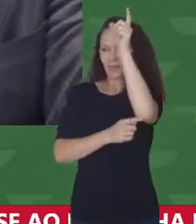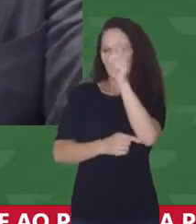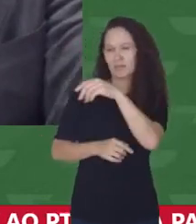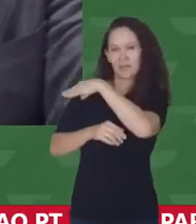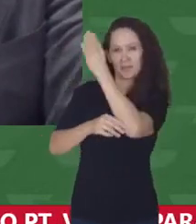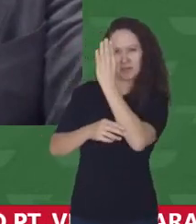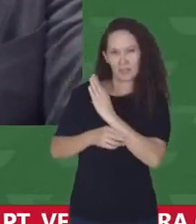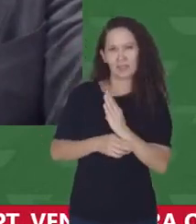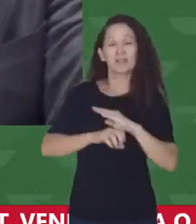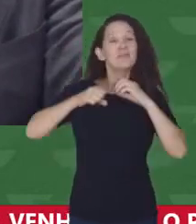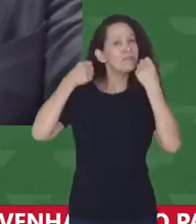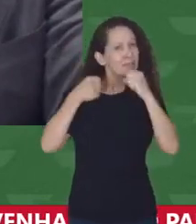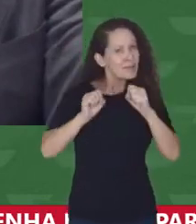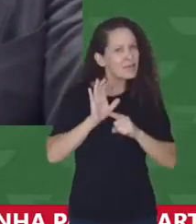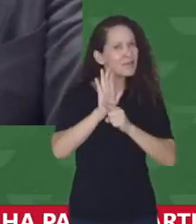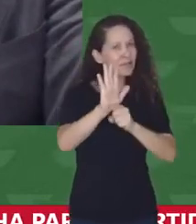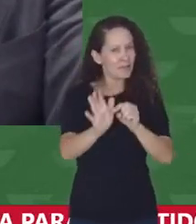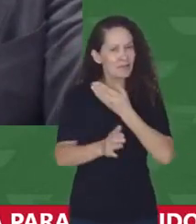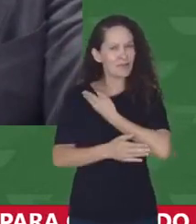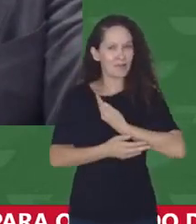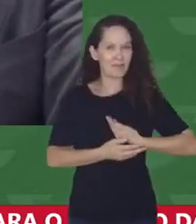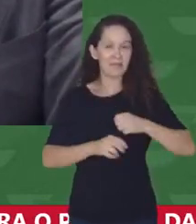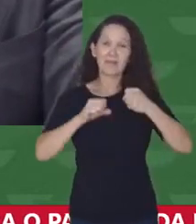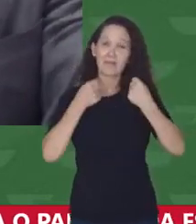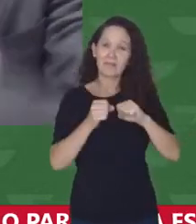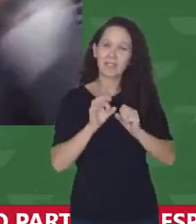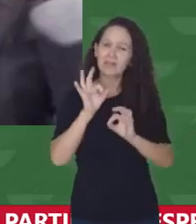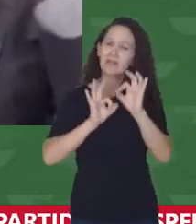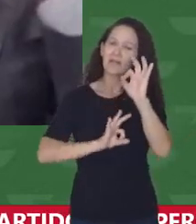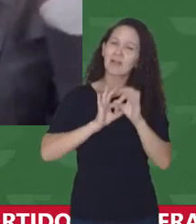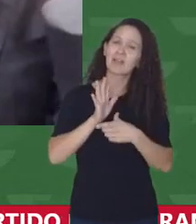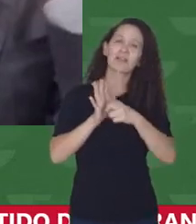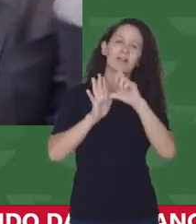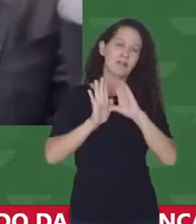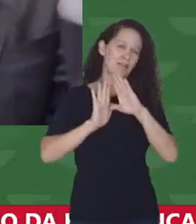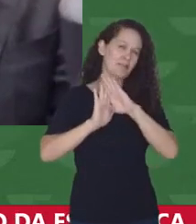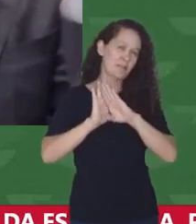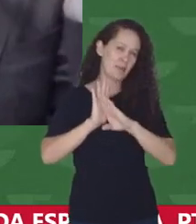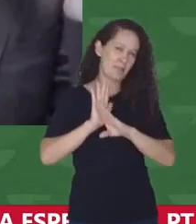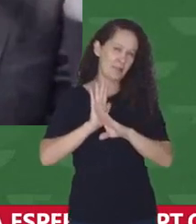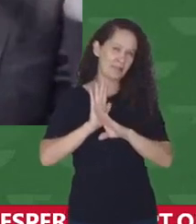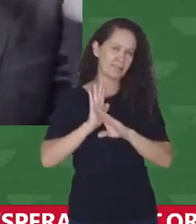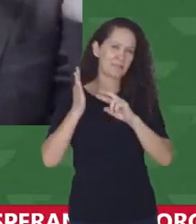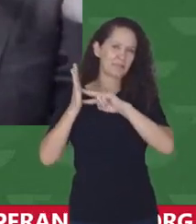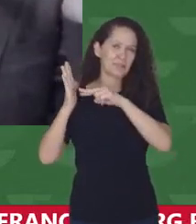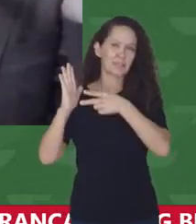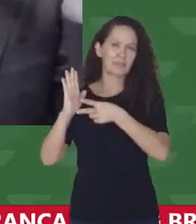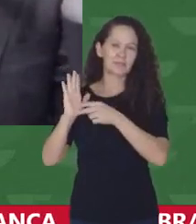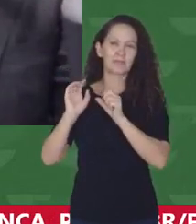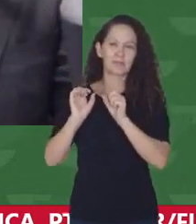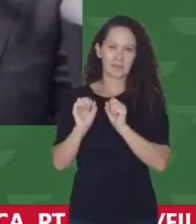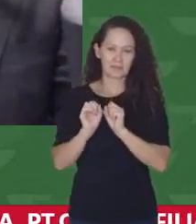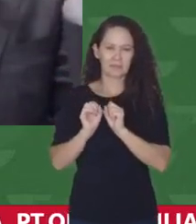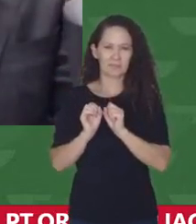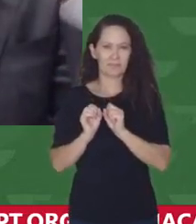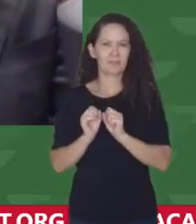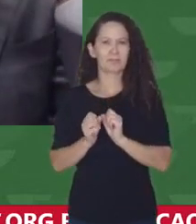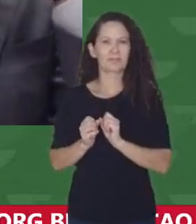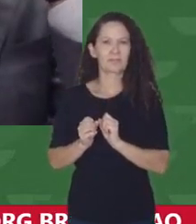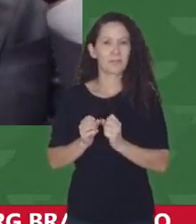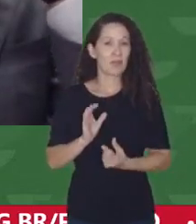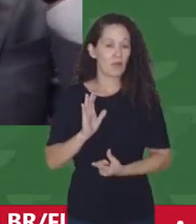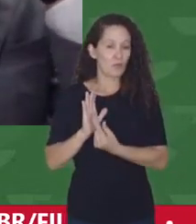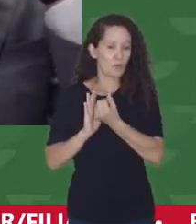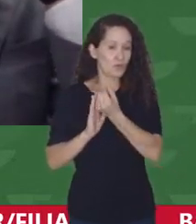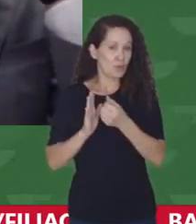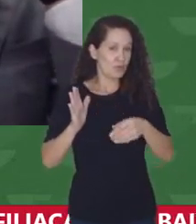dela necessitem, você precisa desenhar bem essa política. O que isso quer dizer? Isso significa que o dinheiro